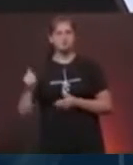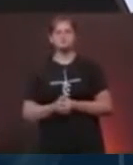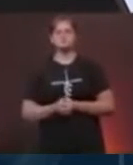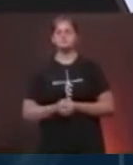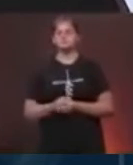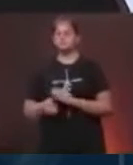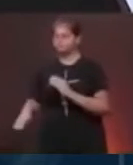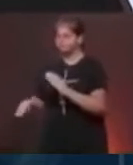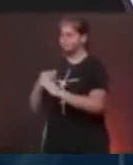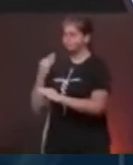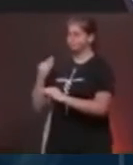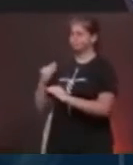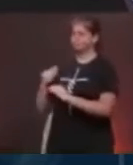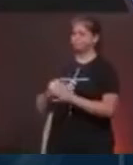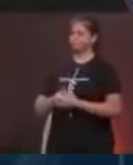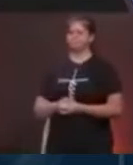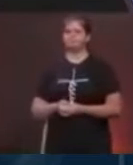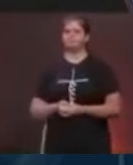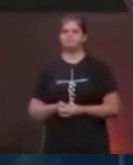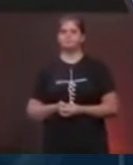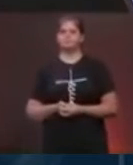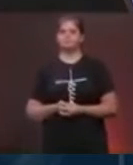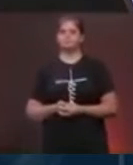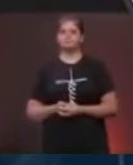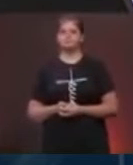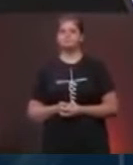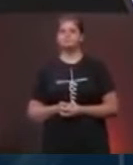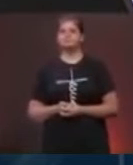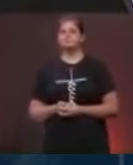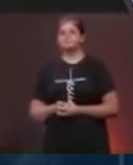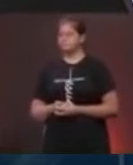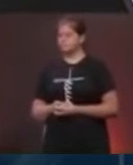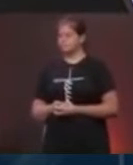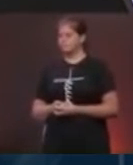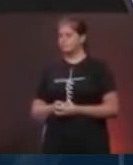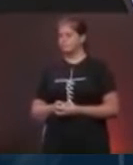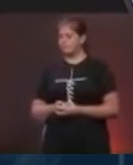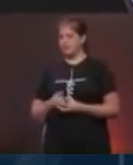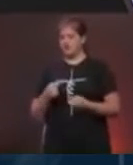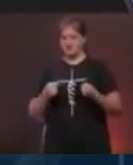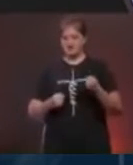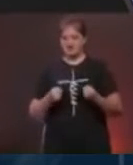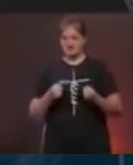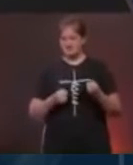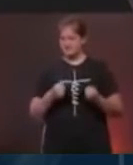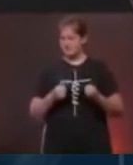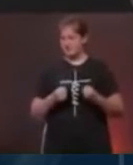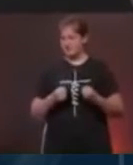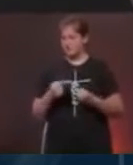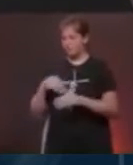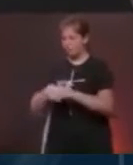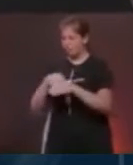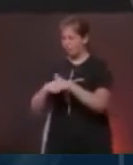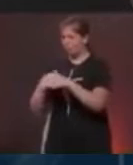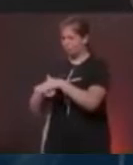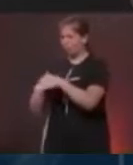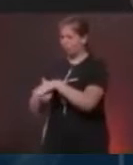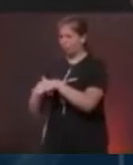Quando ele me mandou, ela, certo? Já falou comigo, Cláudio, esses carros seus tá tudo aqui dentro da garagem.